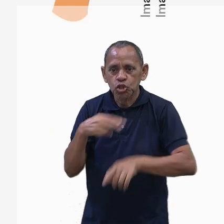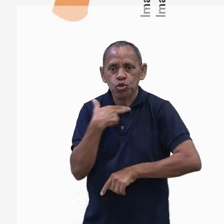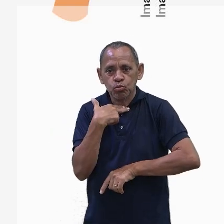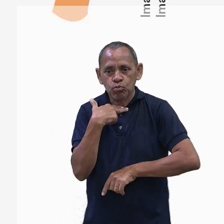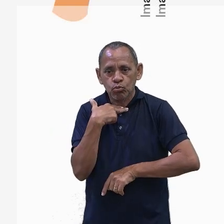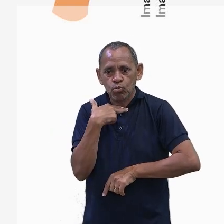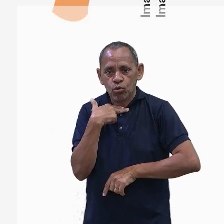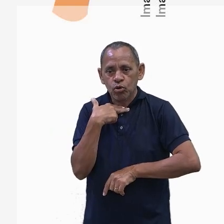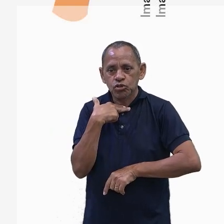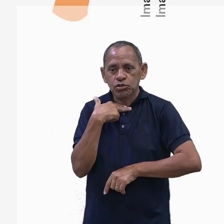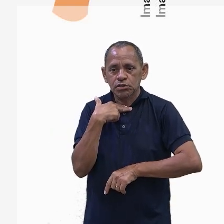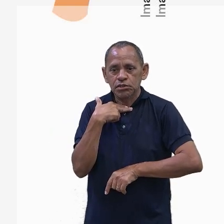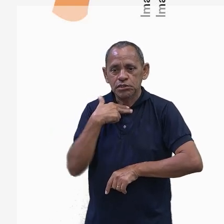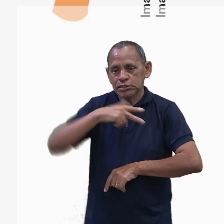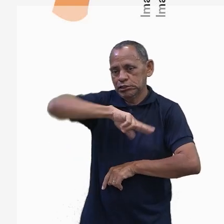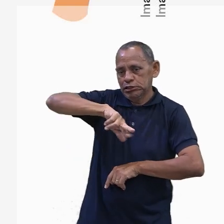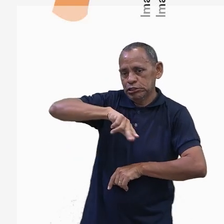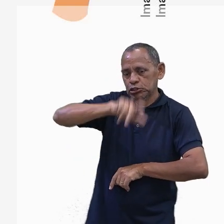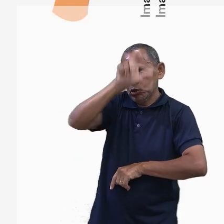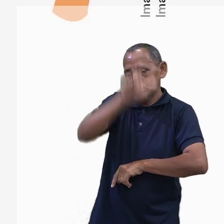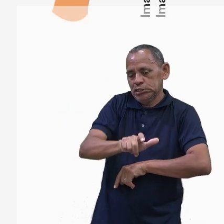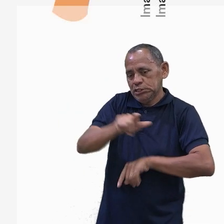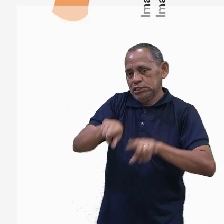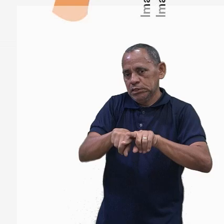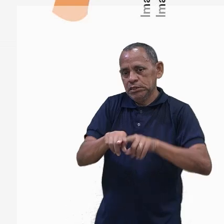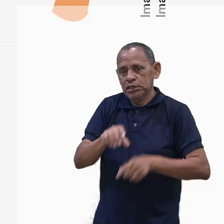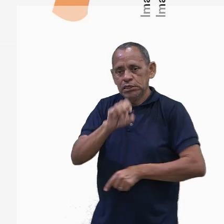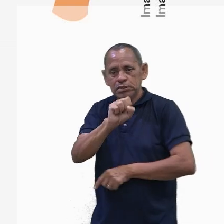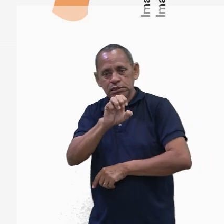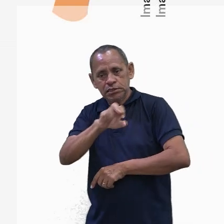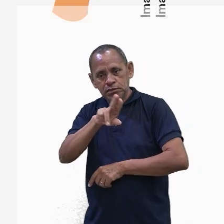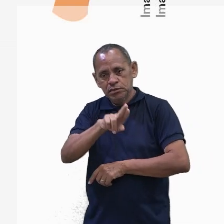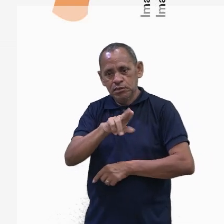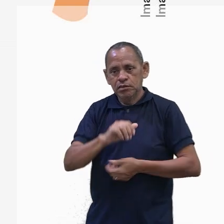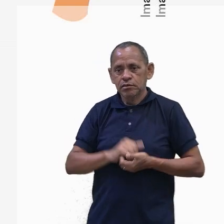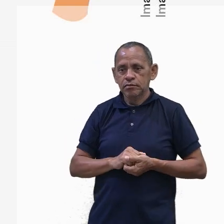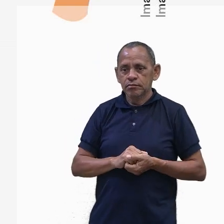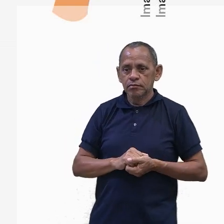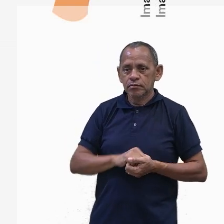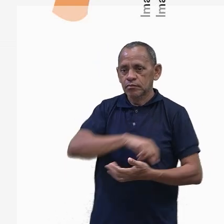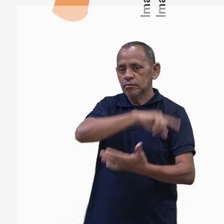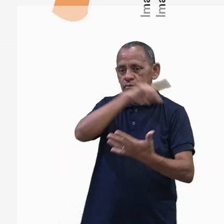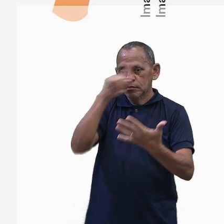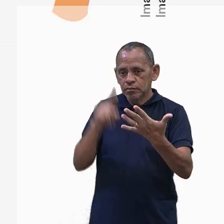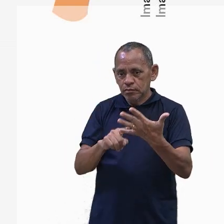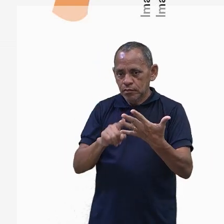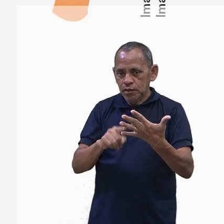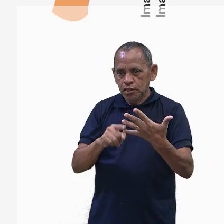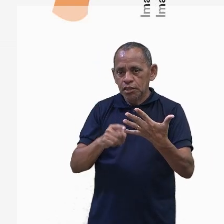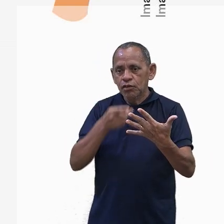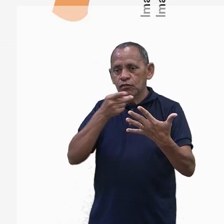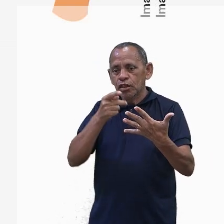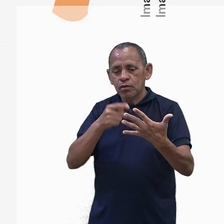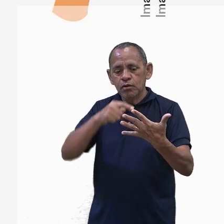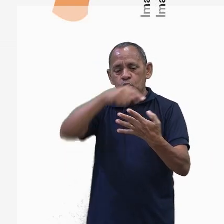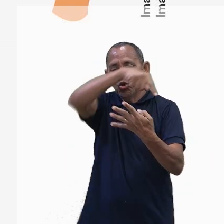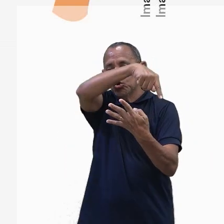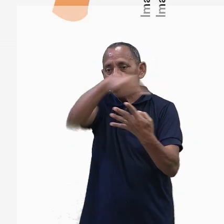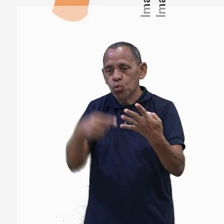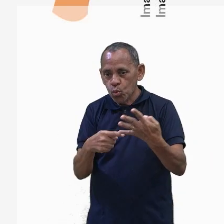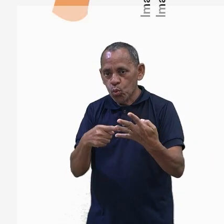não ser, tá? Depois a gente vai voltar no Parmênides aqui com calma. Empédocles dizia que os 4 elementos